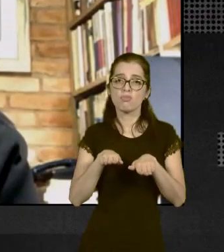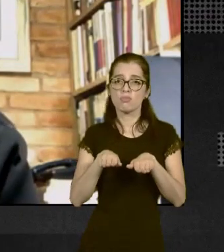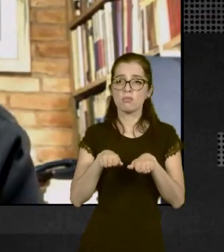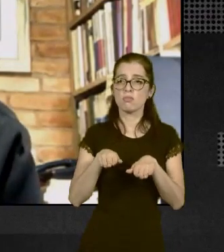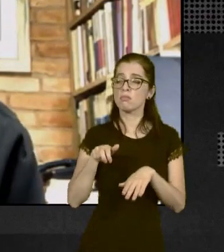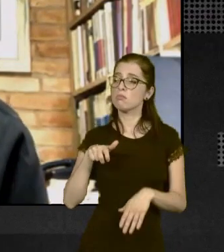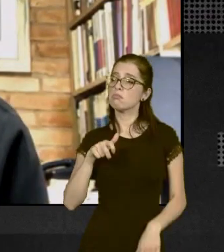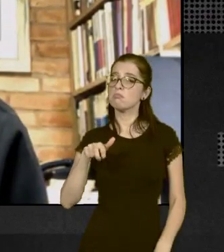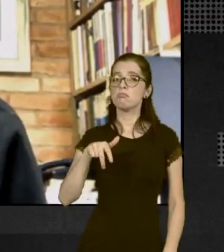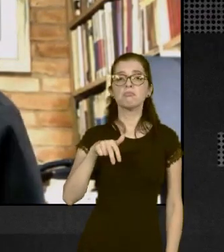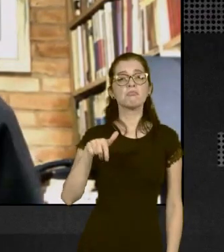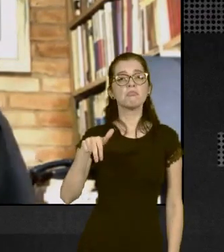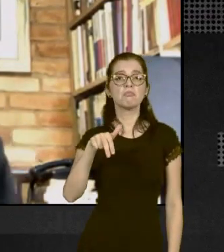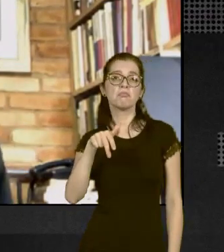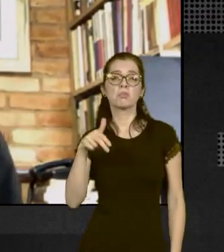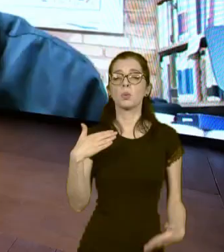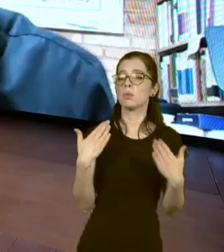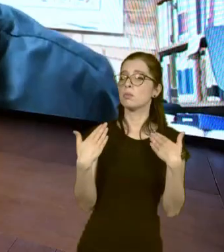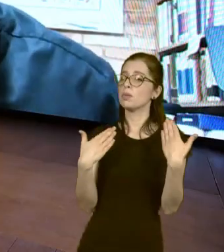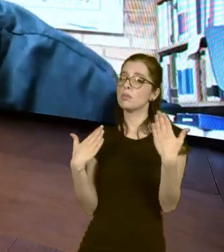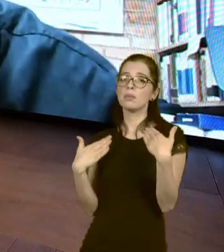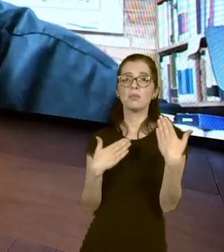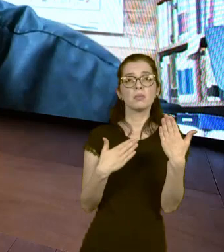época. Verde, assim.